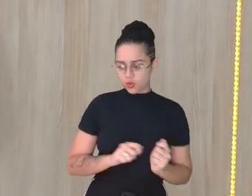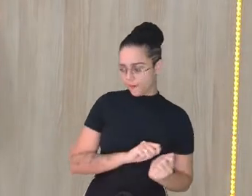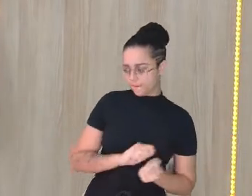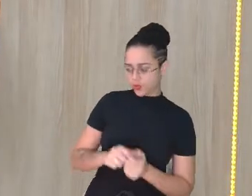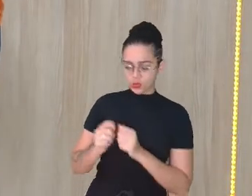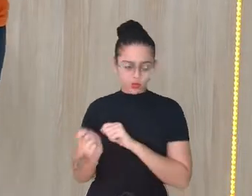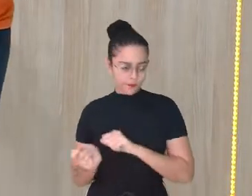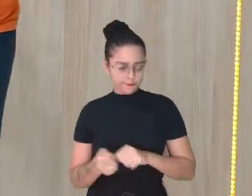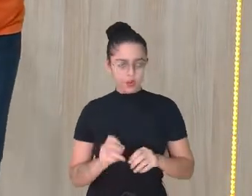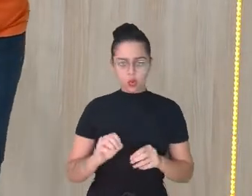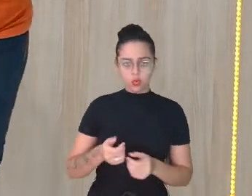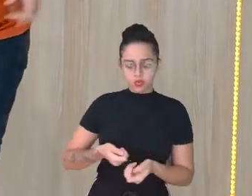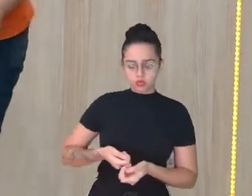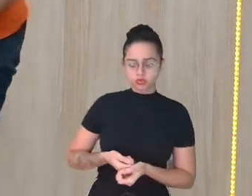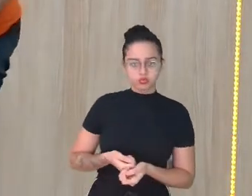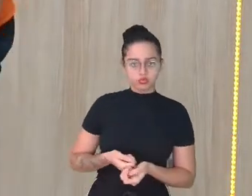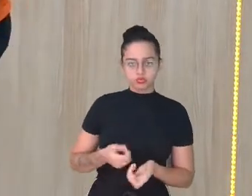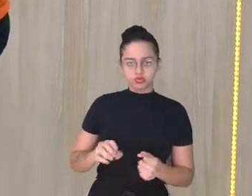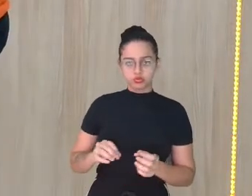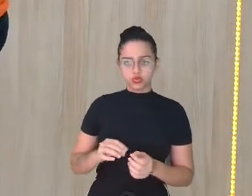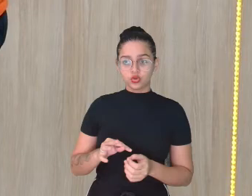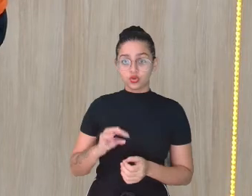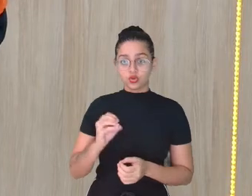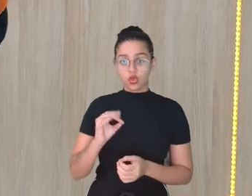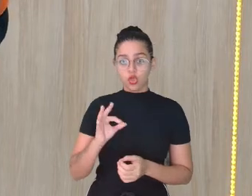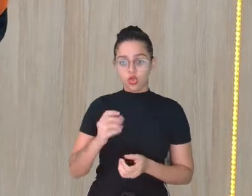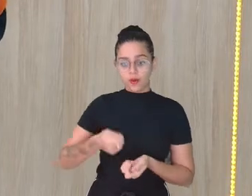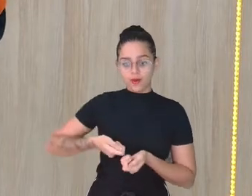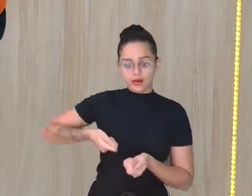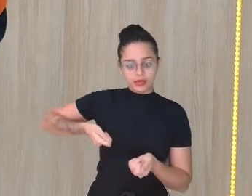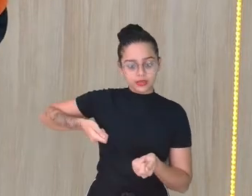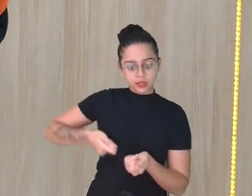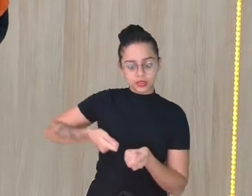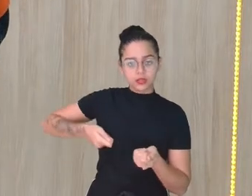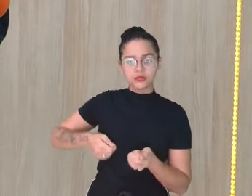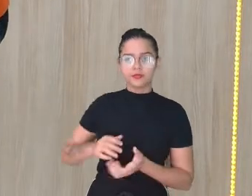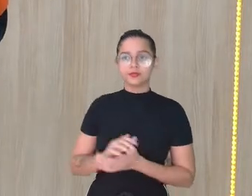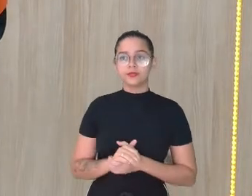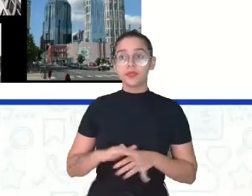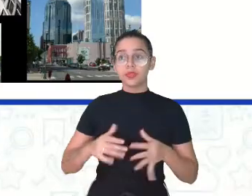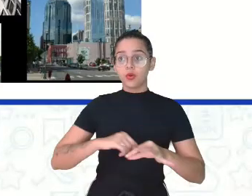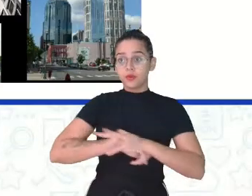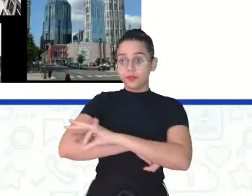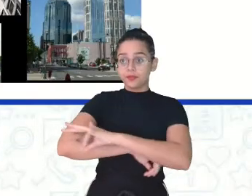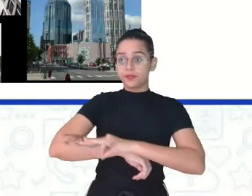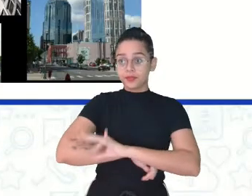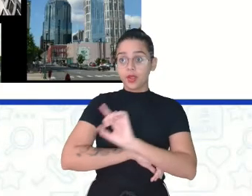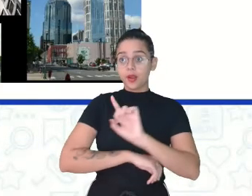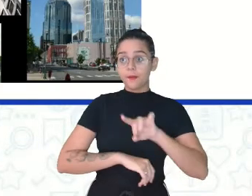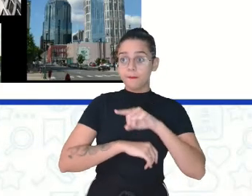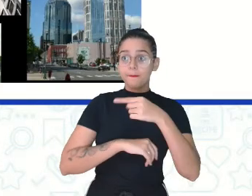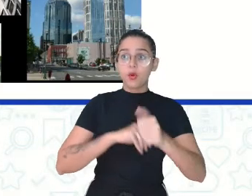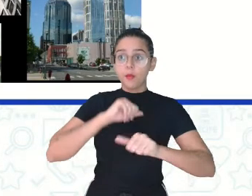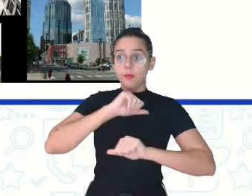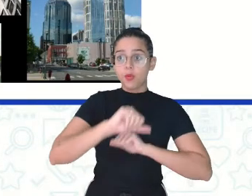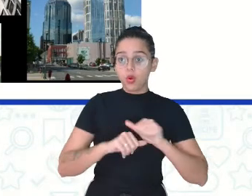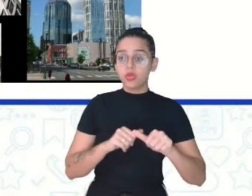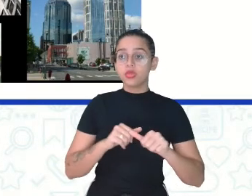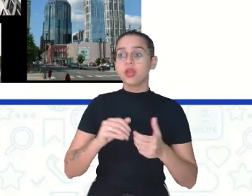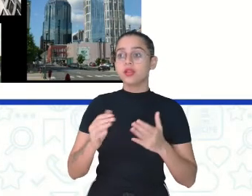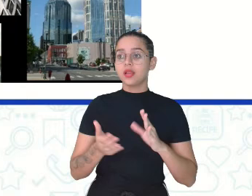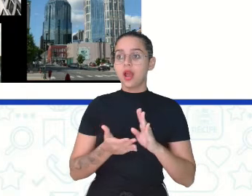ou uma mesa de totó, enfim. A arquitetura pós-moderna, eu trouxe aqui para vocês